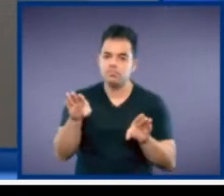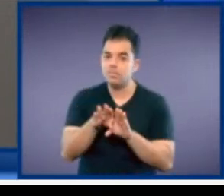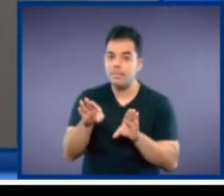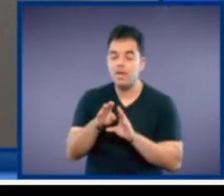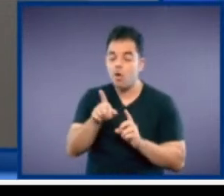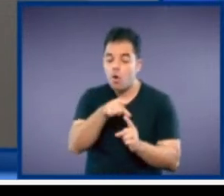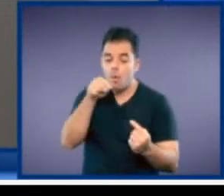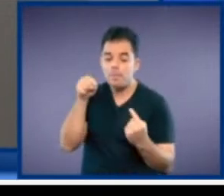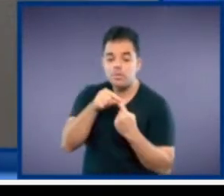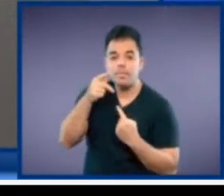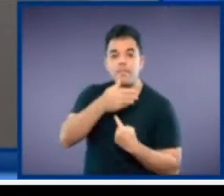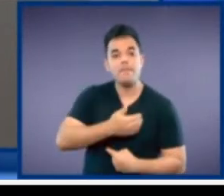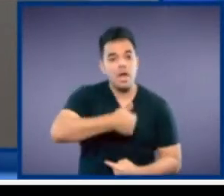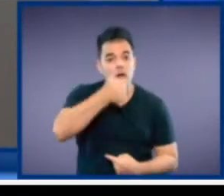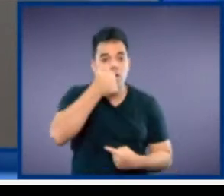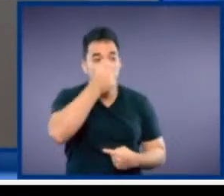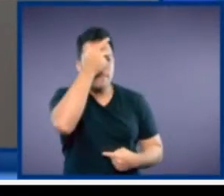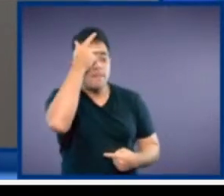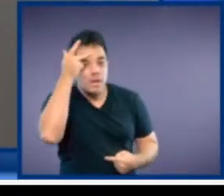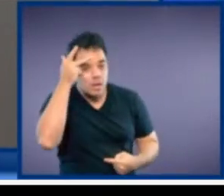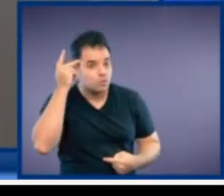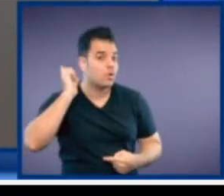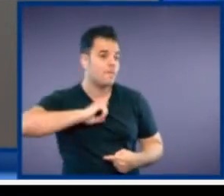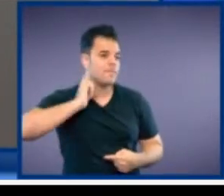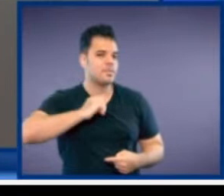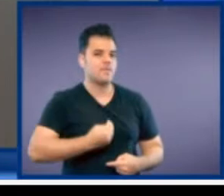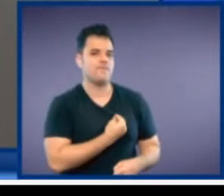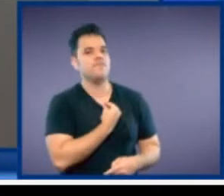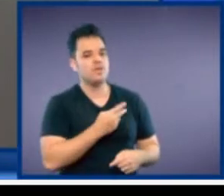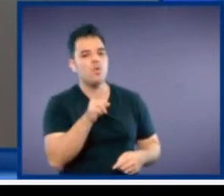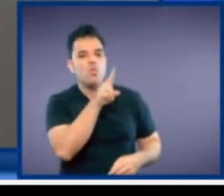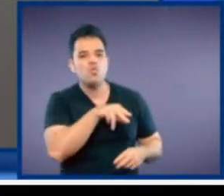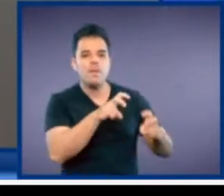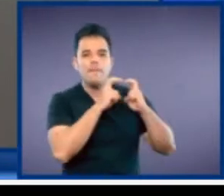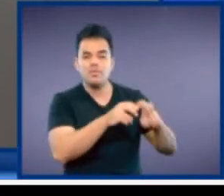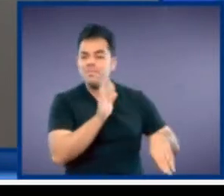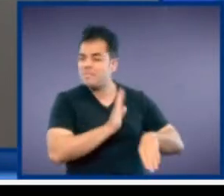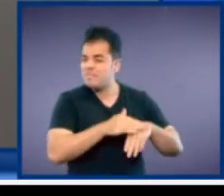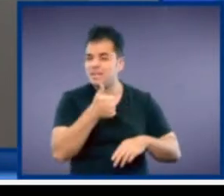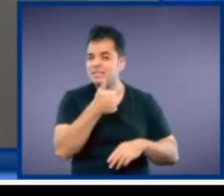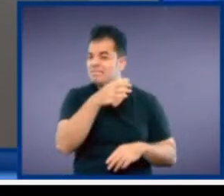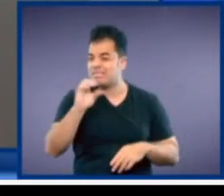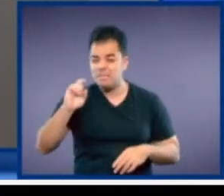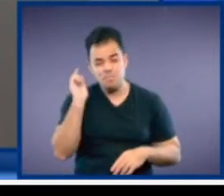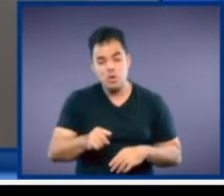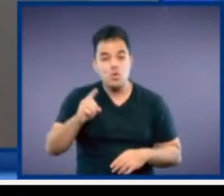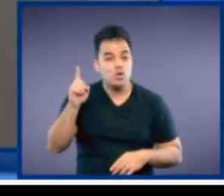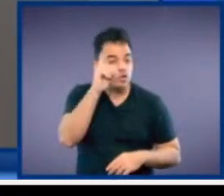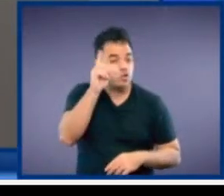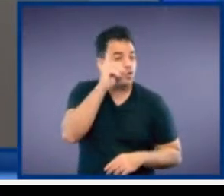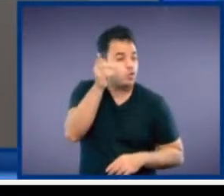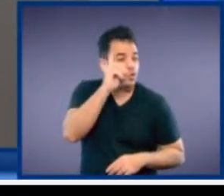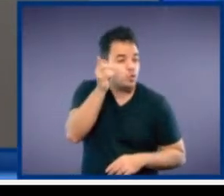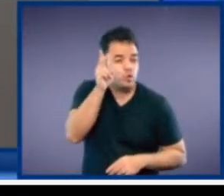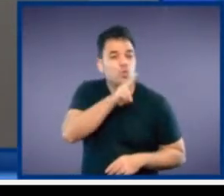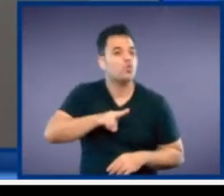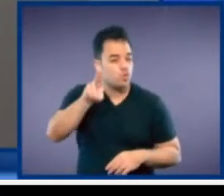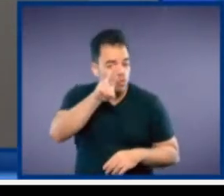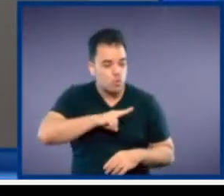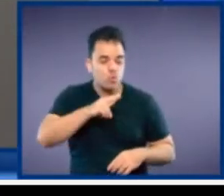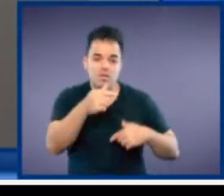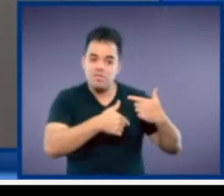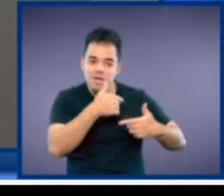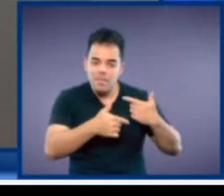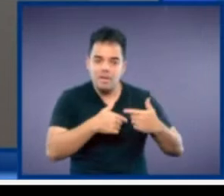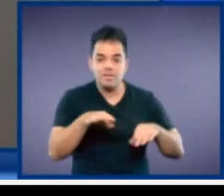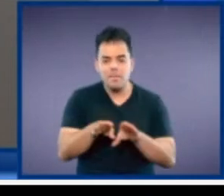a vida do cidadão mineiro que usa o metrô. Os mais de 100 mil que usam diariamente o serviço e os potenciais